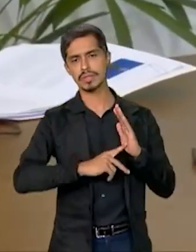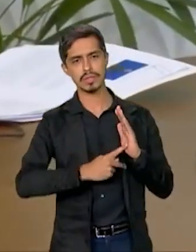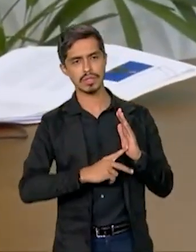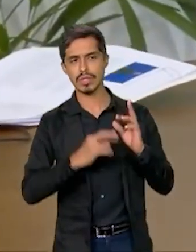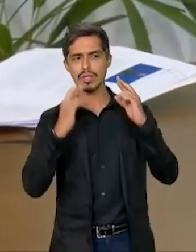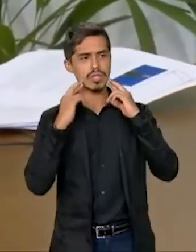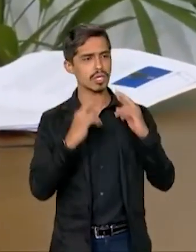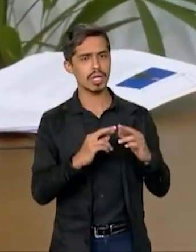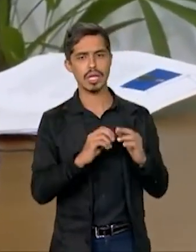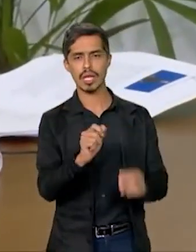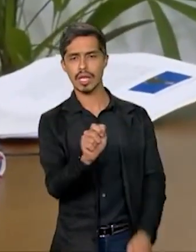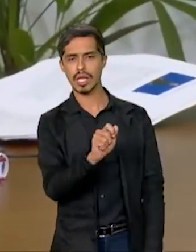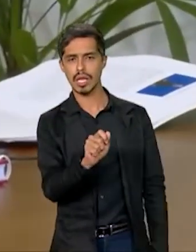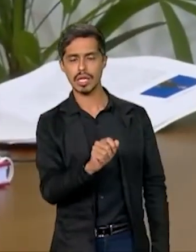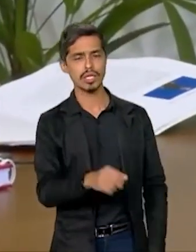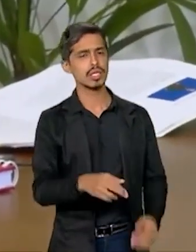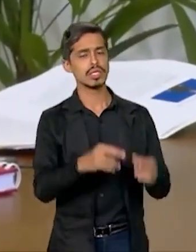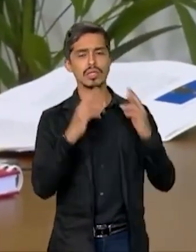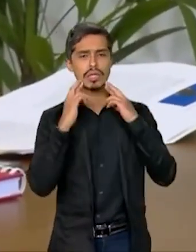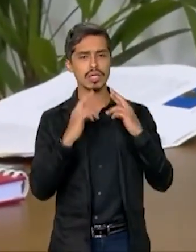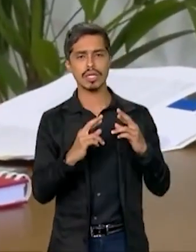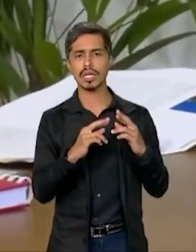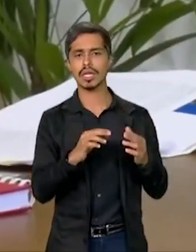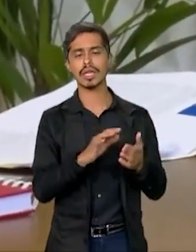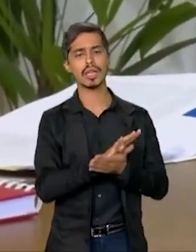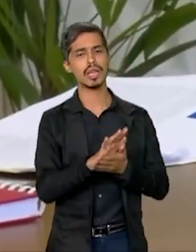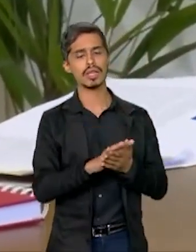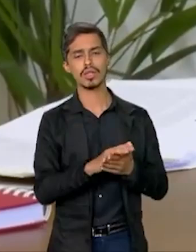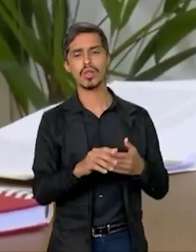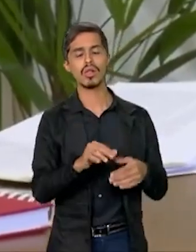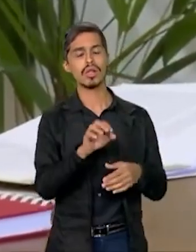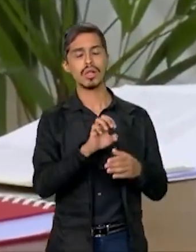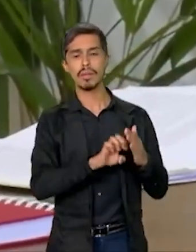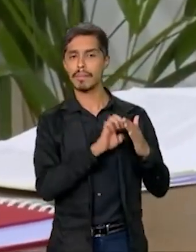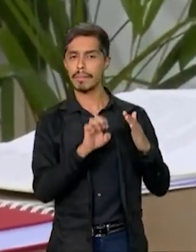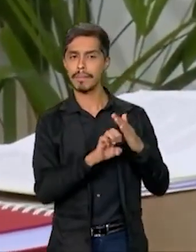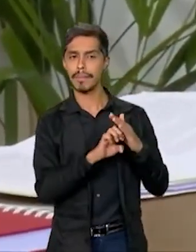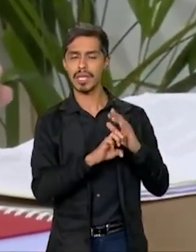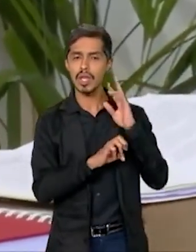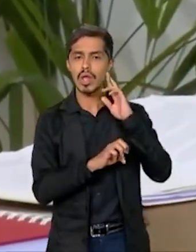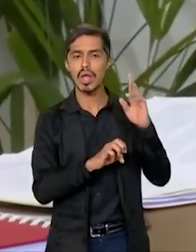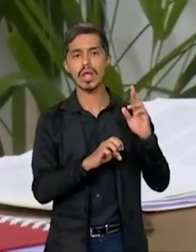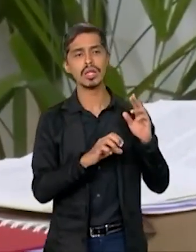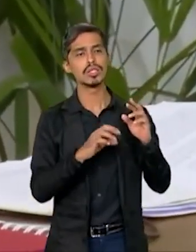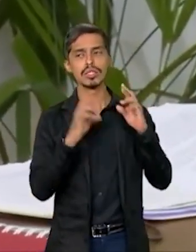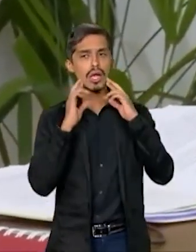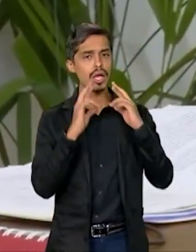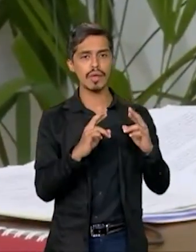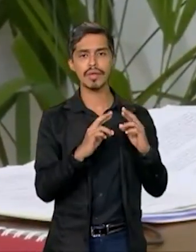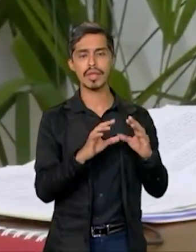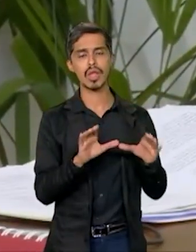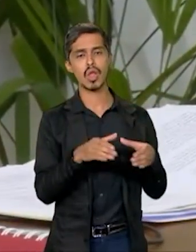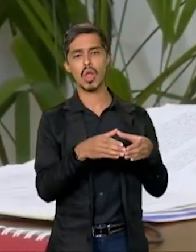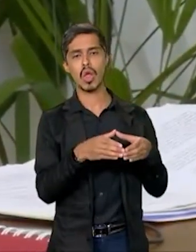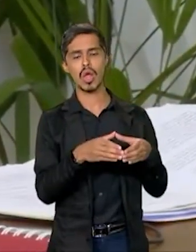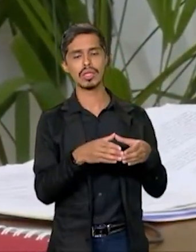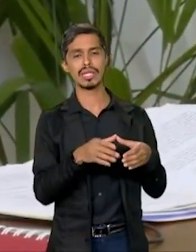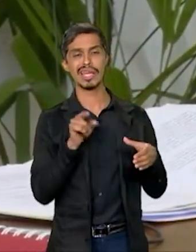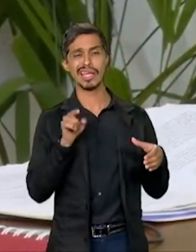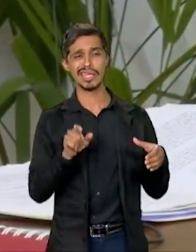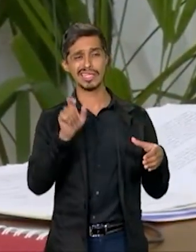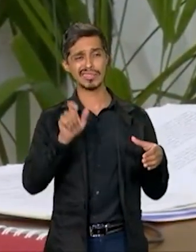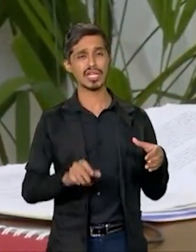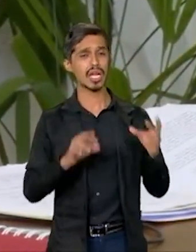respeitava associações, não respeitava federação de empresários, não respeitava confederações. Ele, na